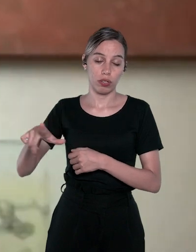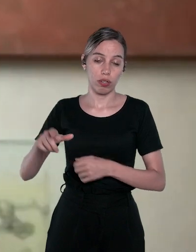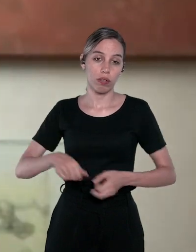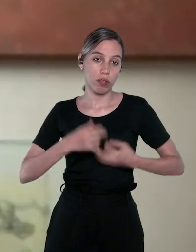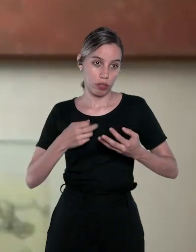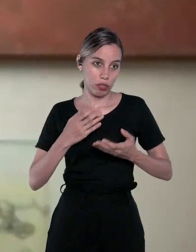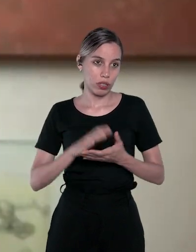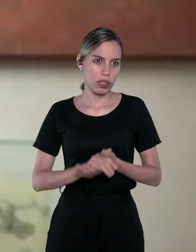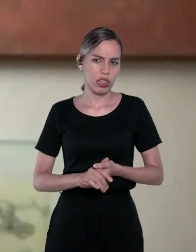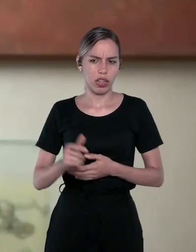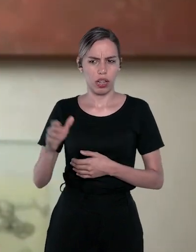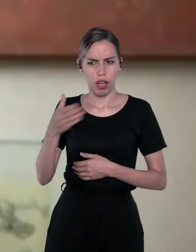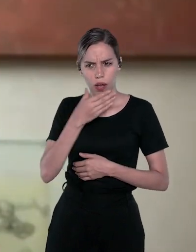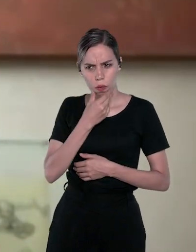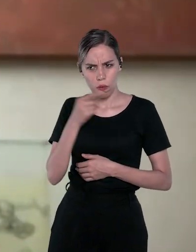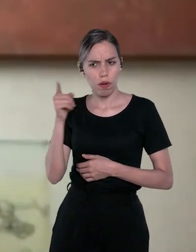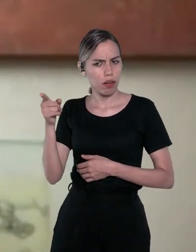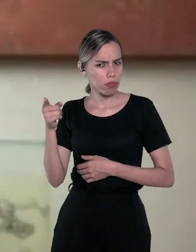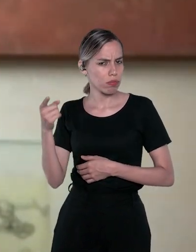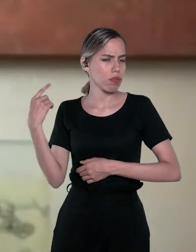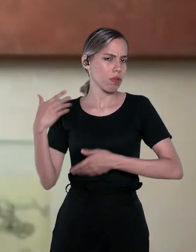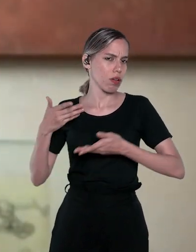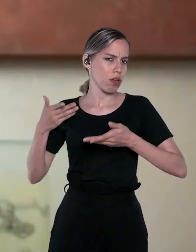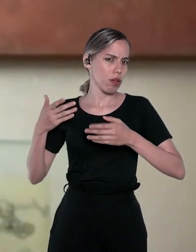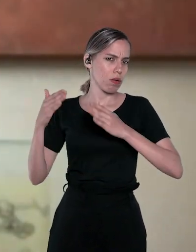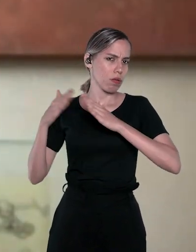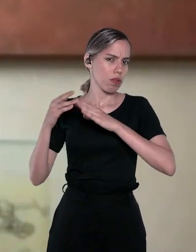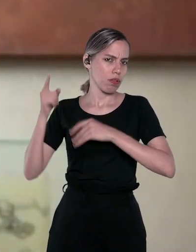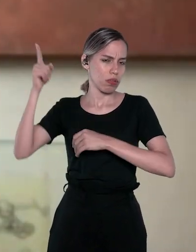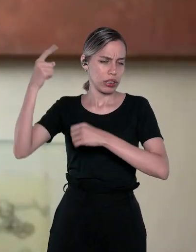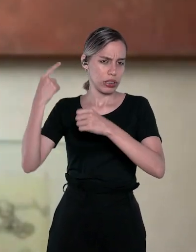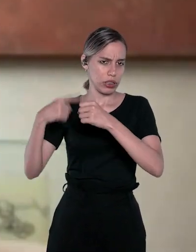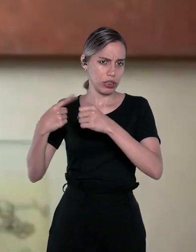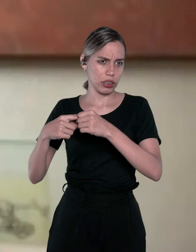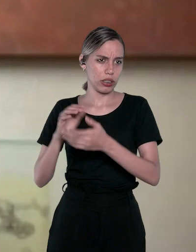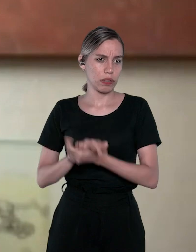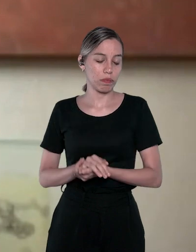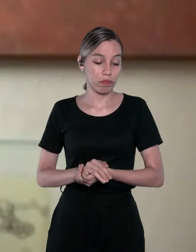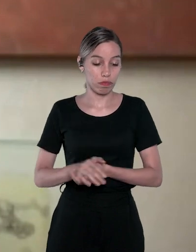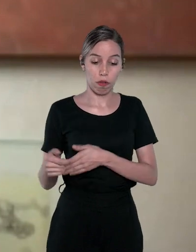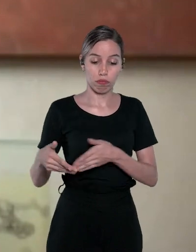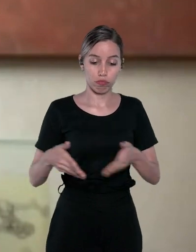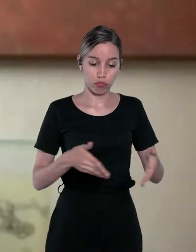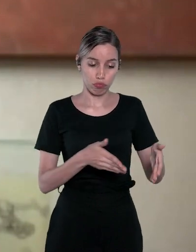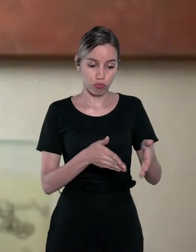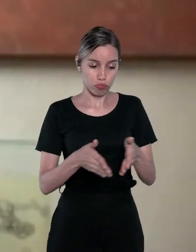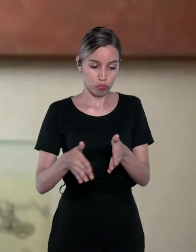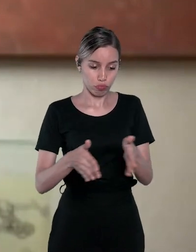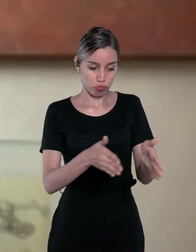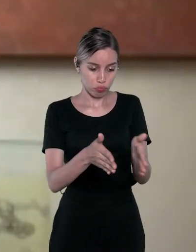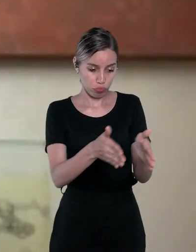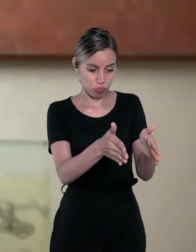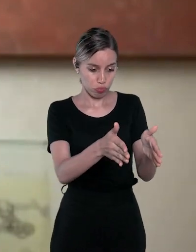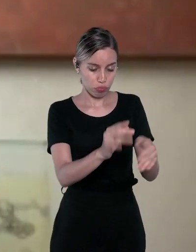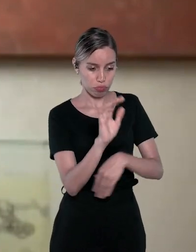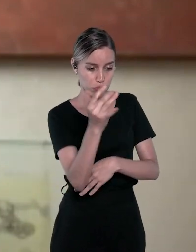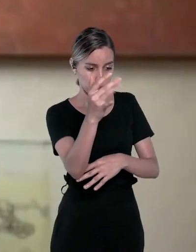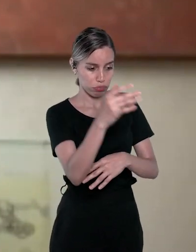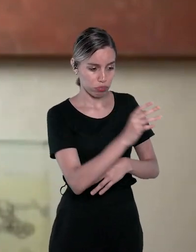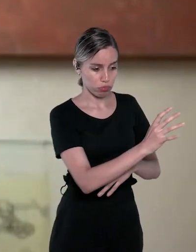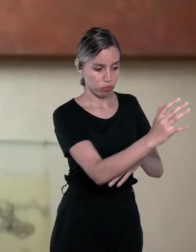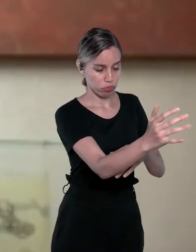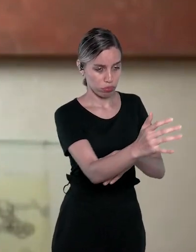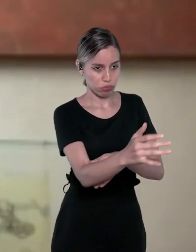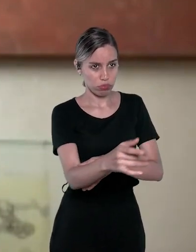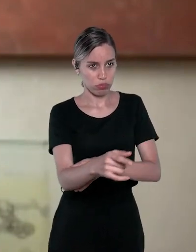poeta pernambucano e recifense, né? Então, na trilha de Capiba, a bandinha